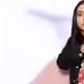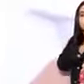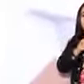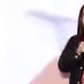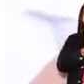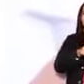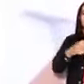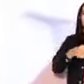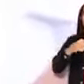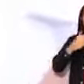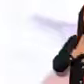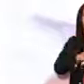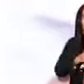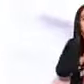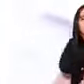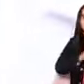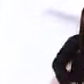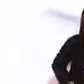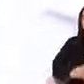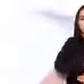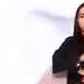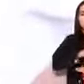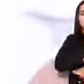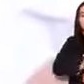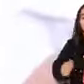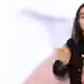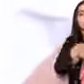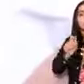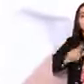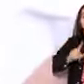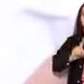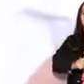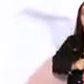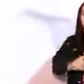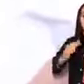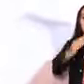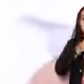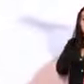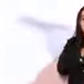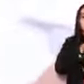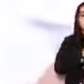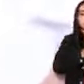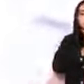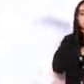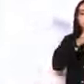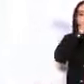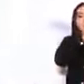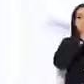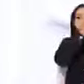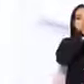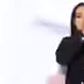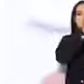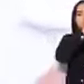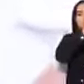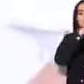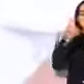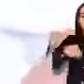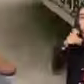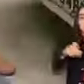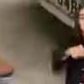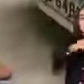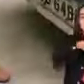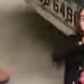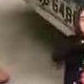em Alagoa Grande o governo do estado, a parceria também com o Conselho Municipal de Desenvolvimento Rural Sustentável